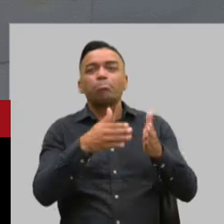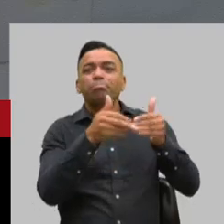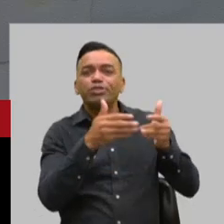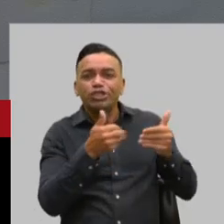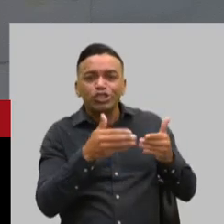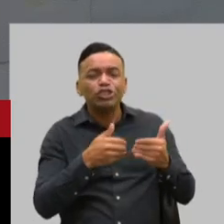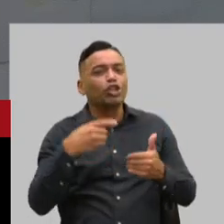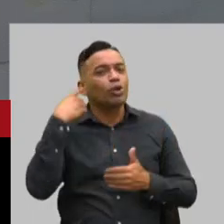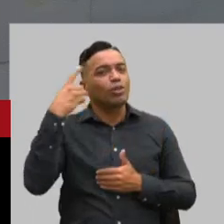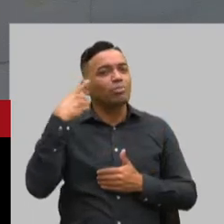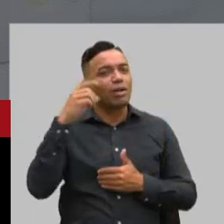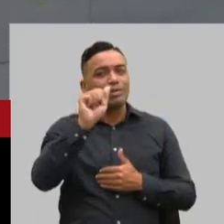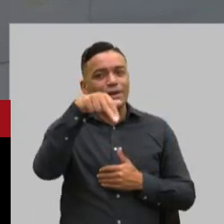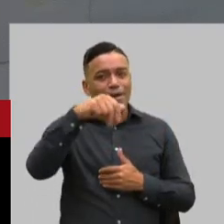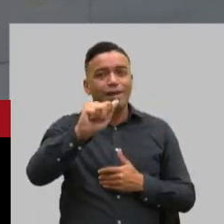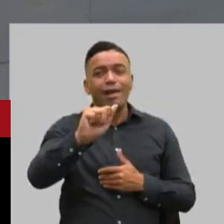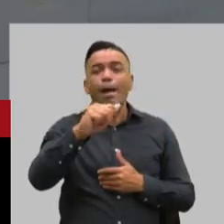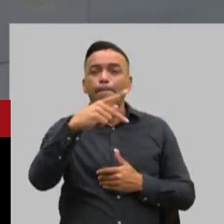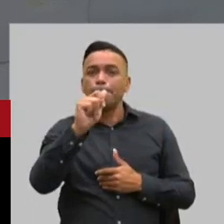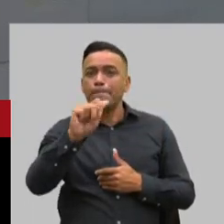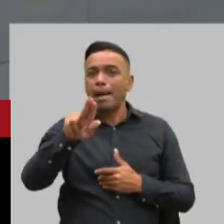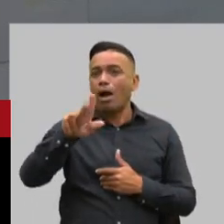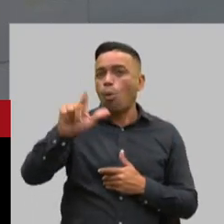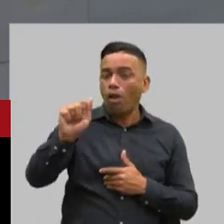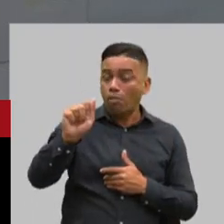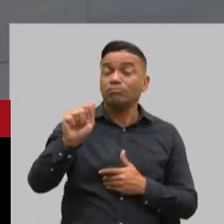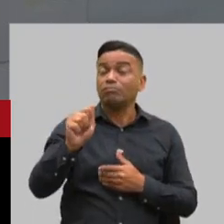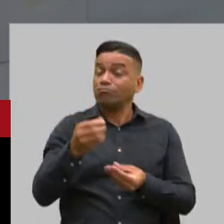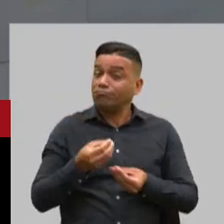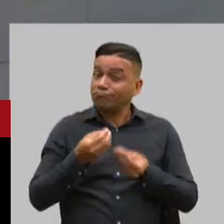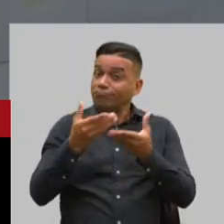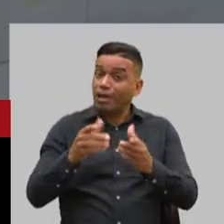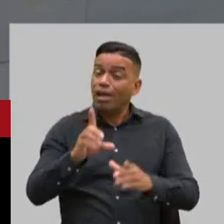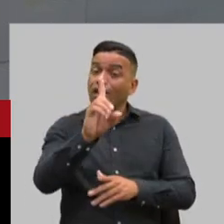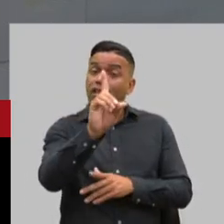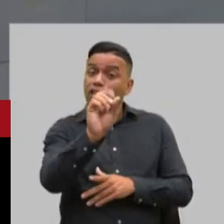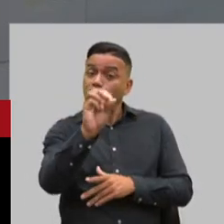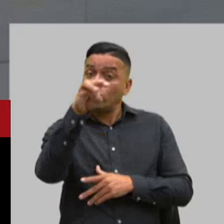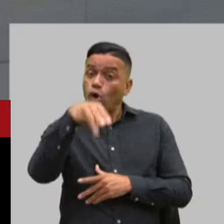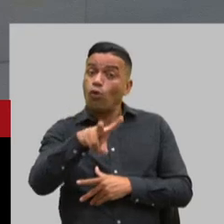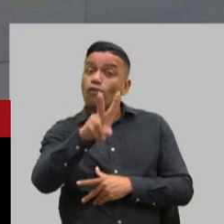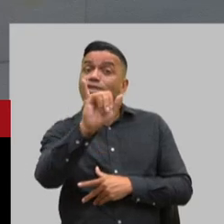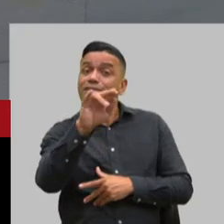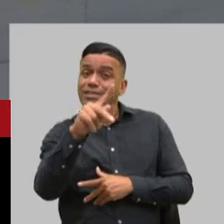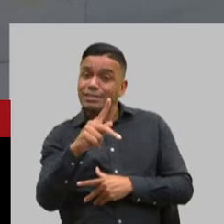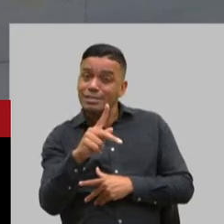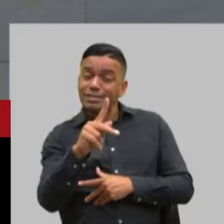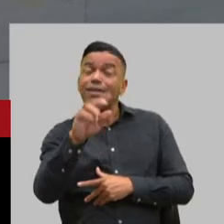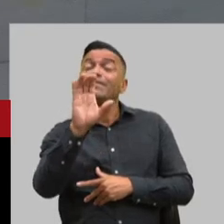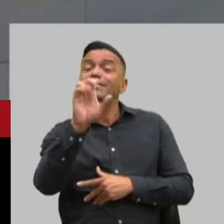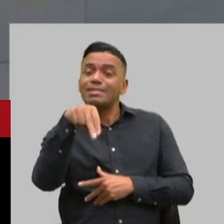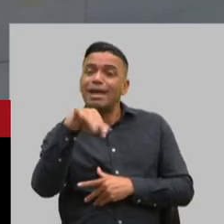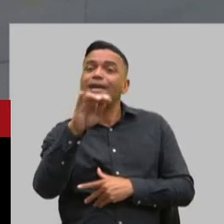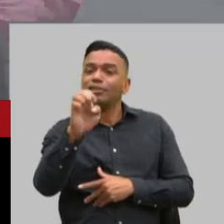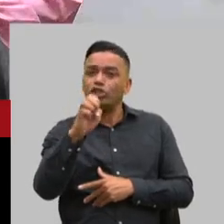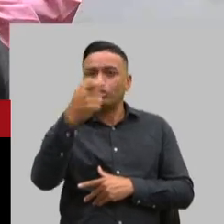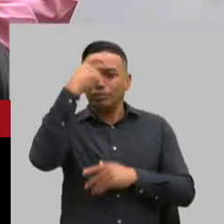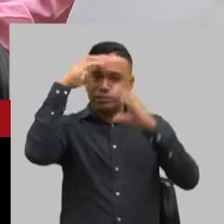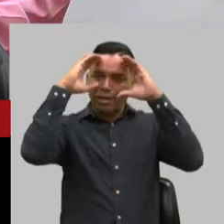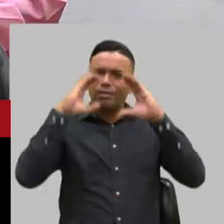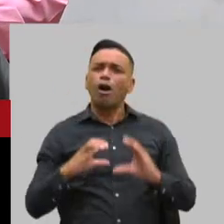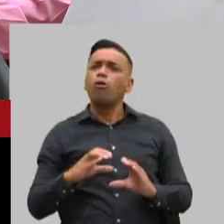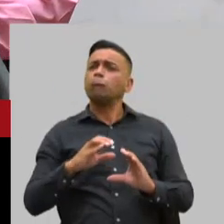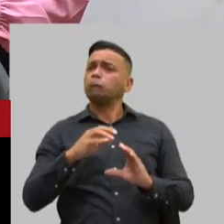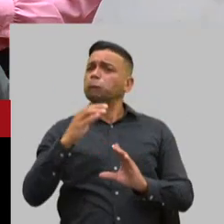Paula Siqueira, concede a Dom Vicente de Paula Ferreira o título de cidadão honorário do Estado pelos